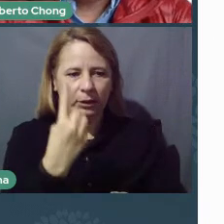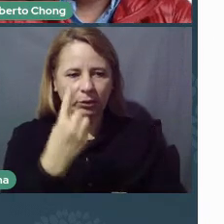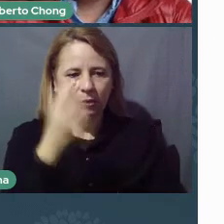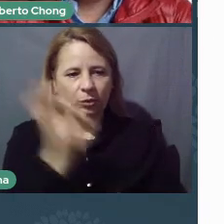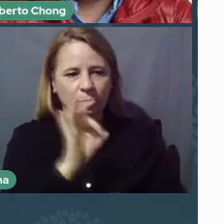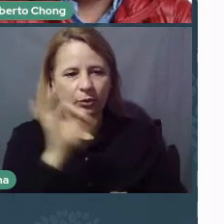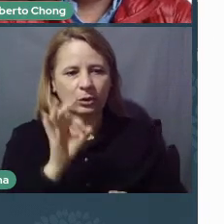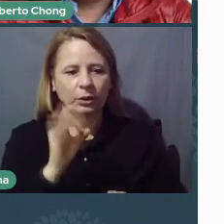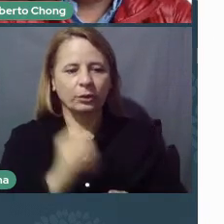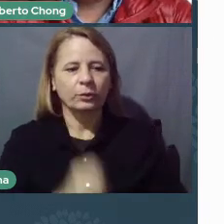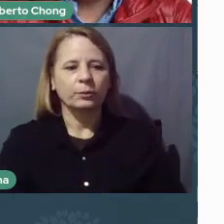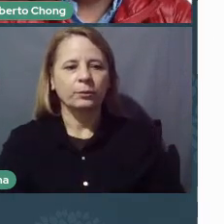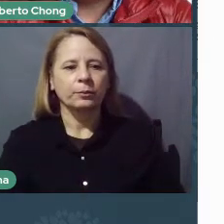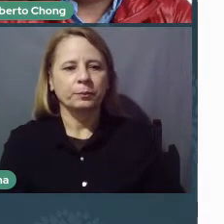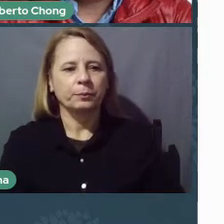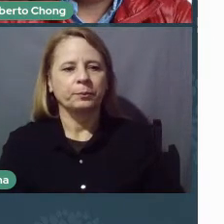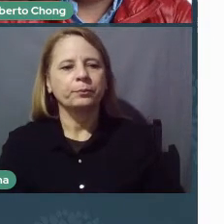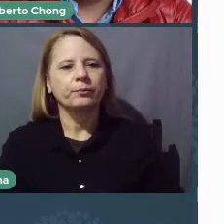por favor.